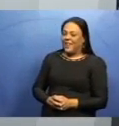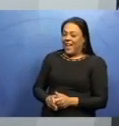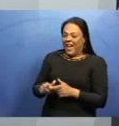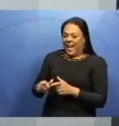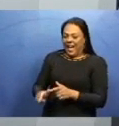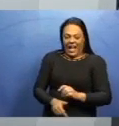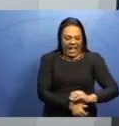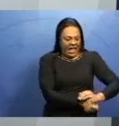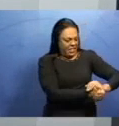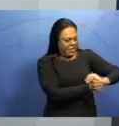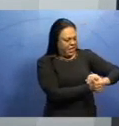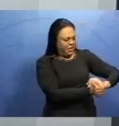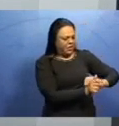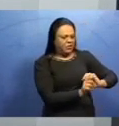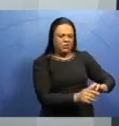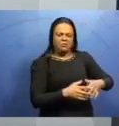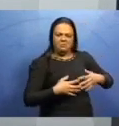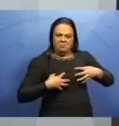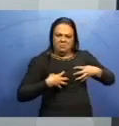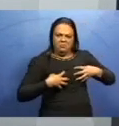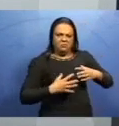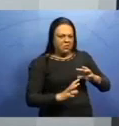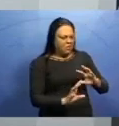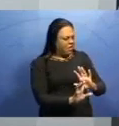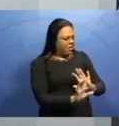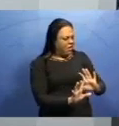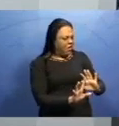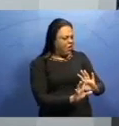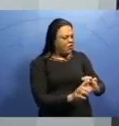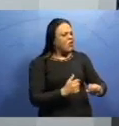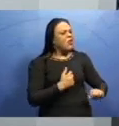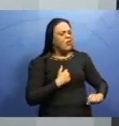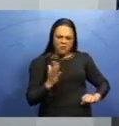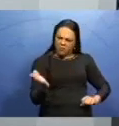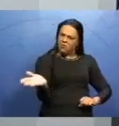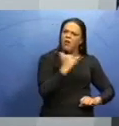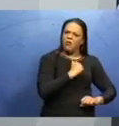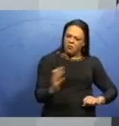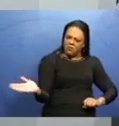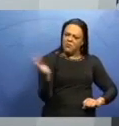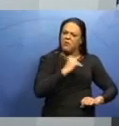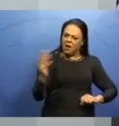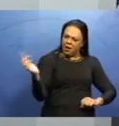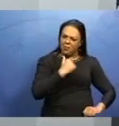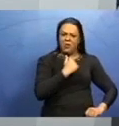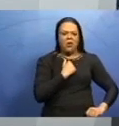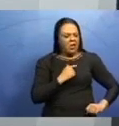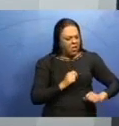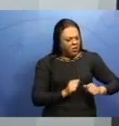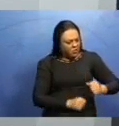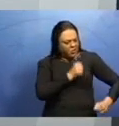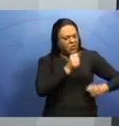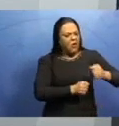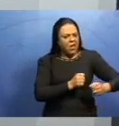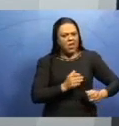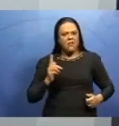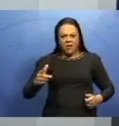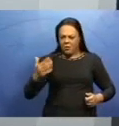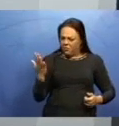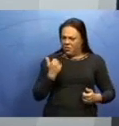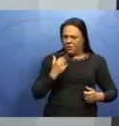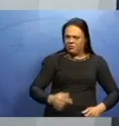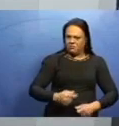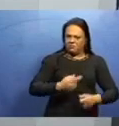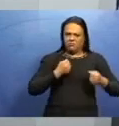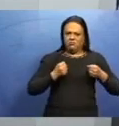Mas a tartaruga não deixou abater e topou o convite, que nós temos a largada, né? Vocês veem